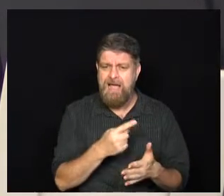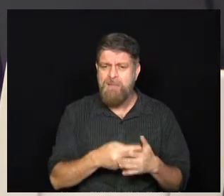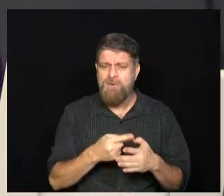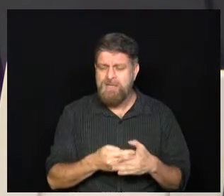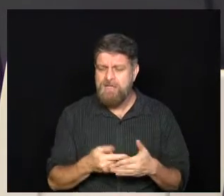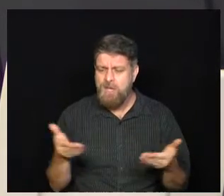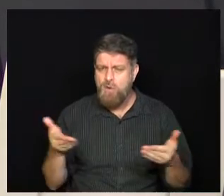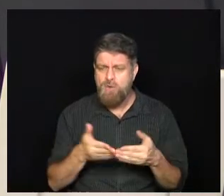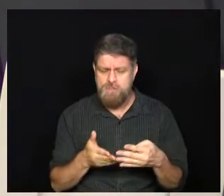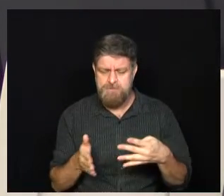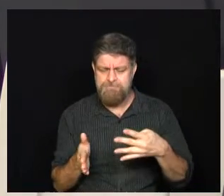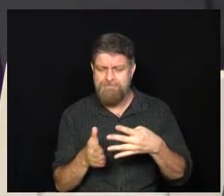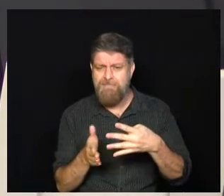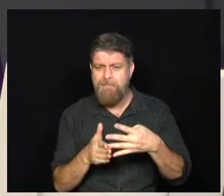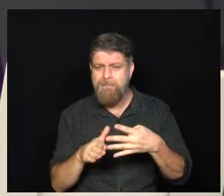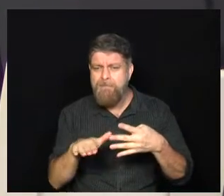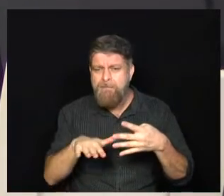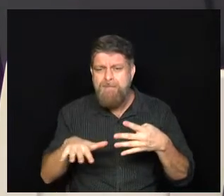hoje.